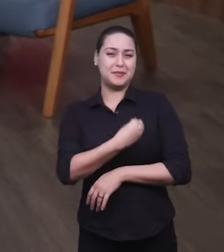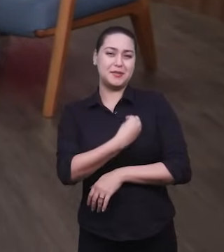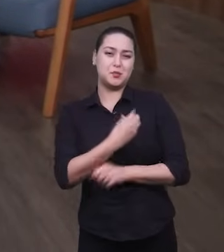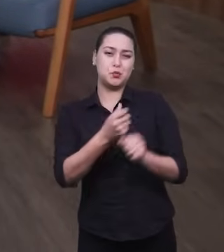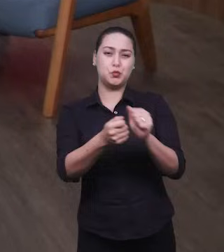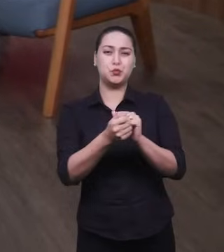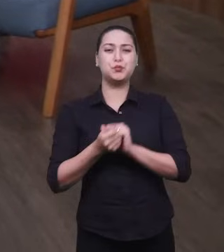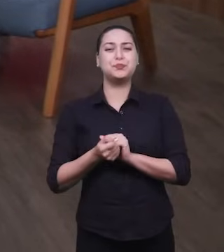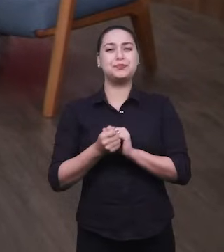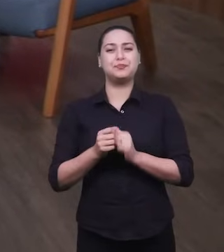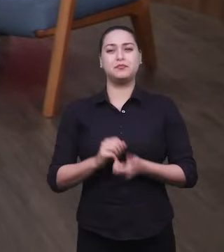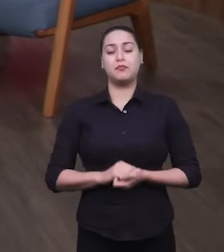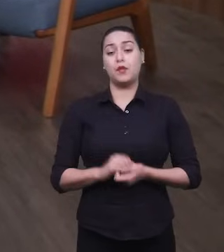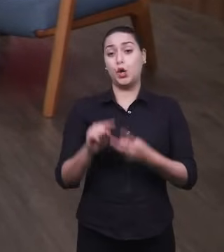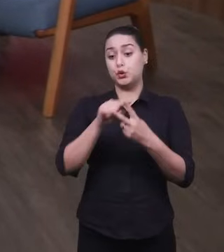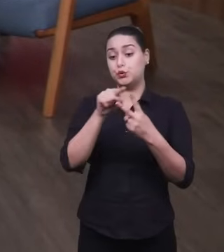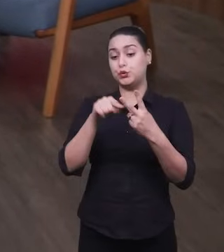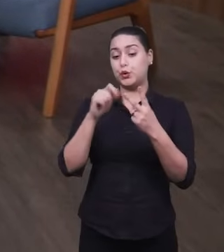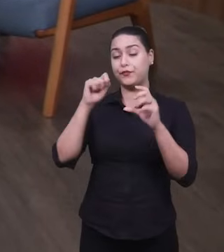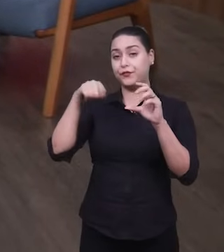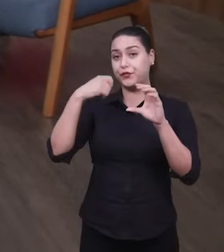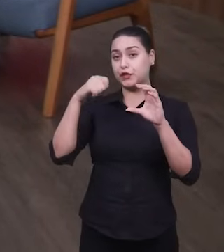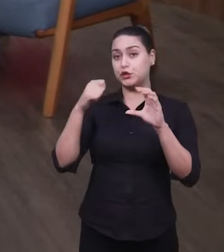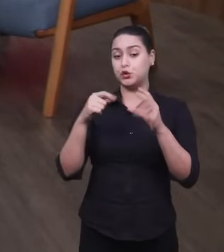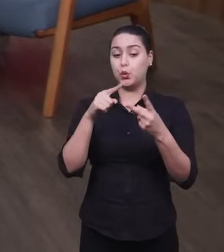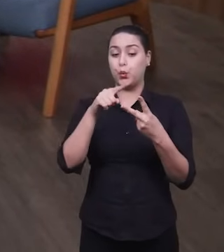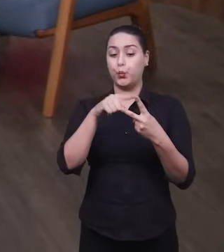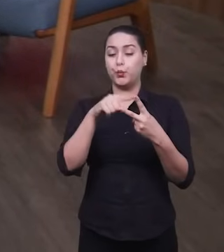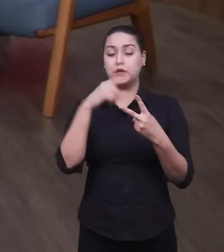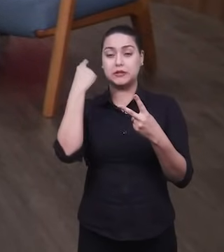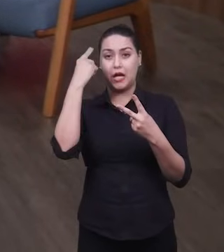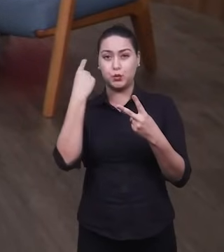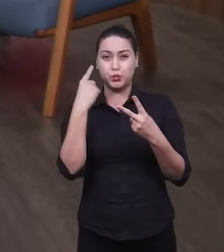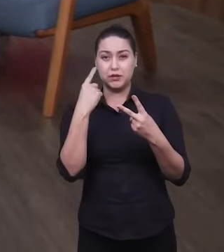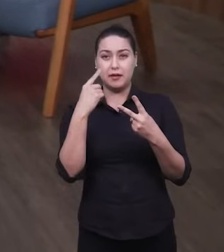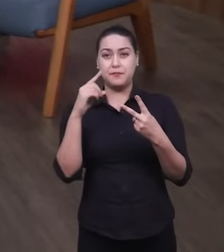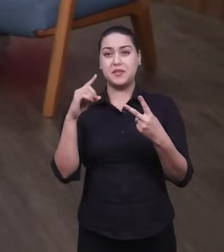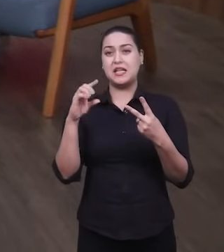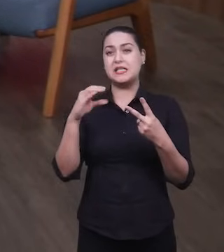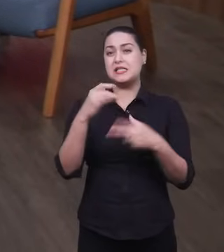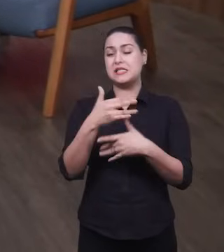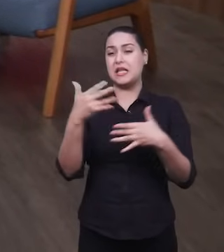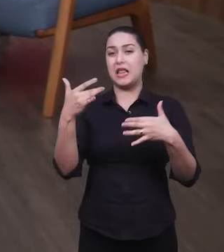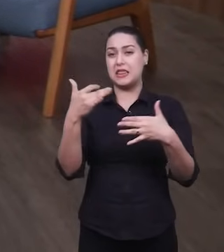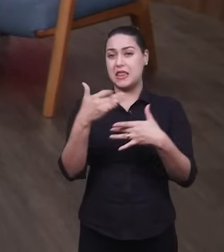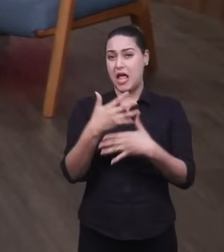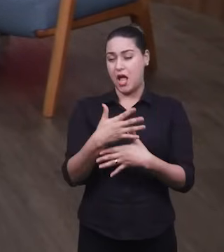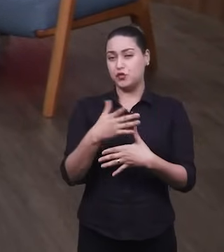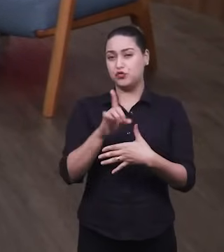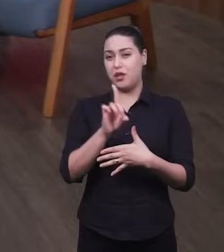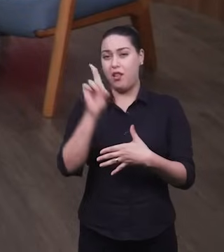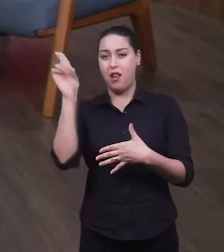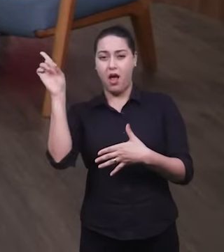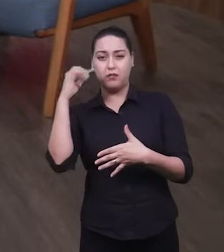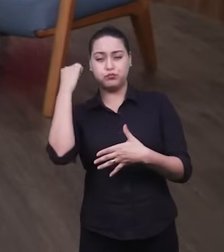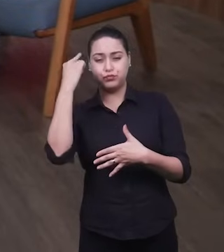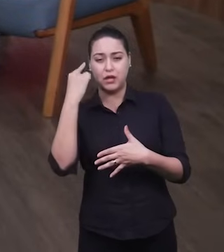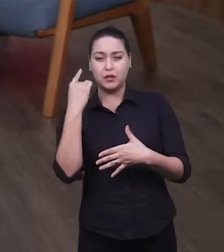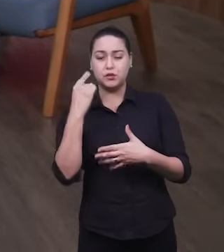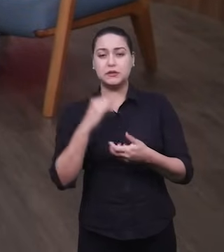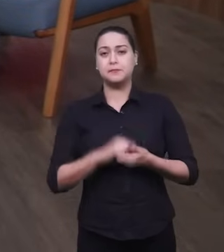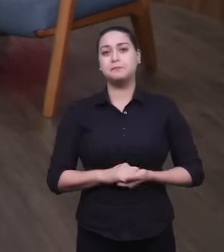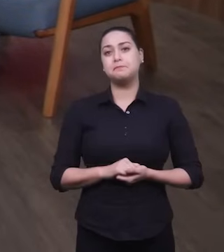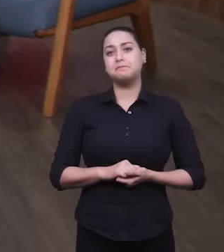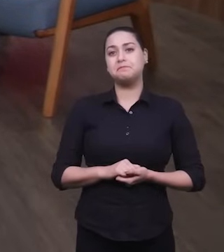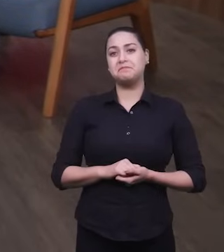gente aqui do programa. E os 2 vídeos que nós vamos assistir, um vem dos Estados Unidos, lá da cidade de Everett, em Massachusetts, no estado do Massachusetts,